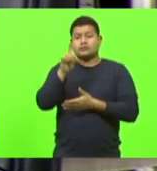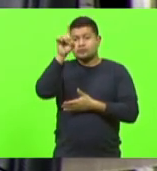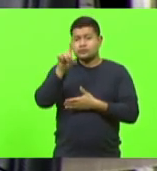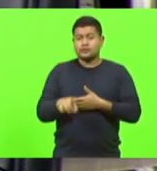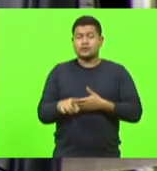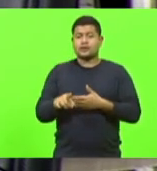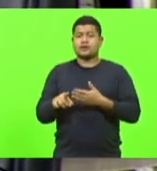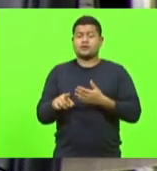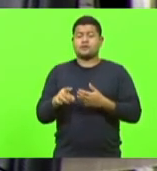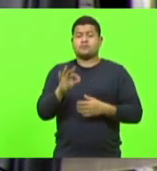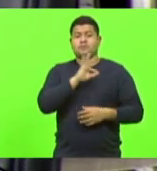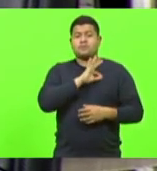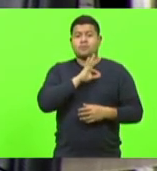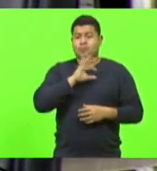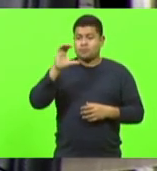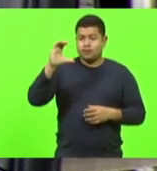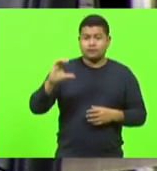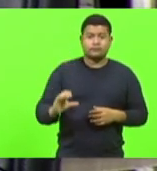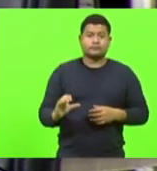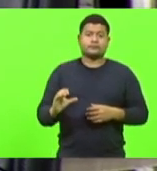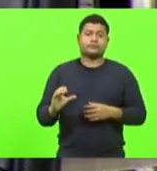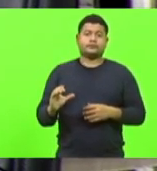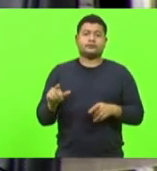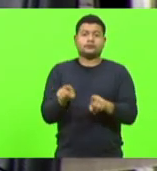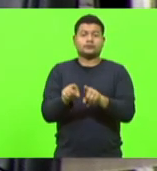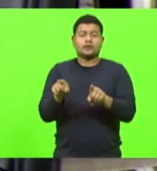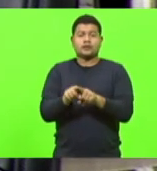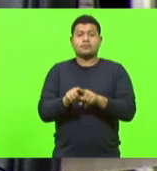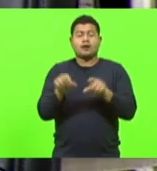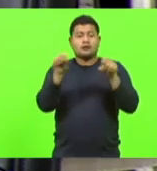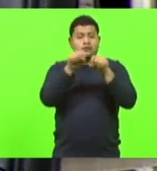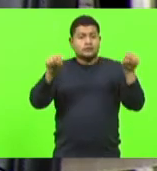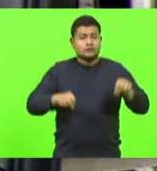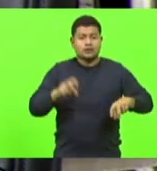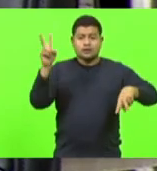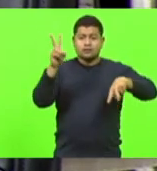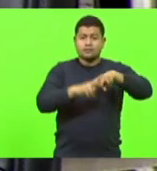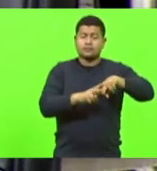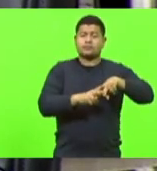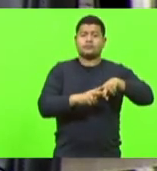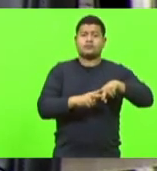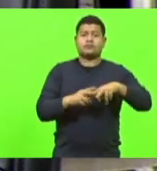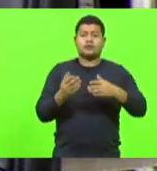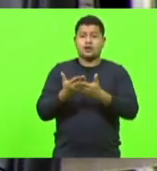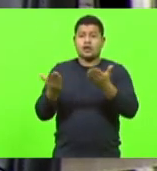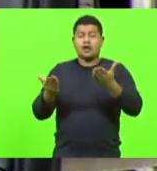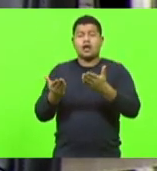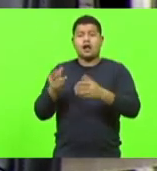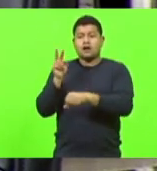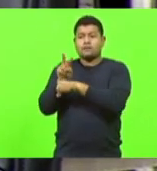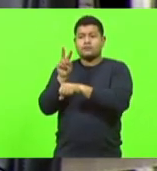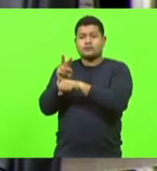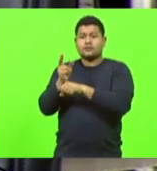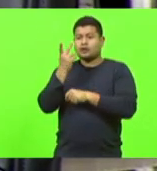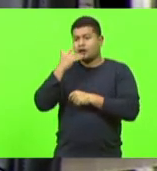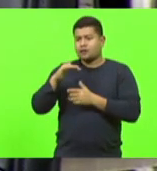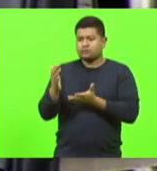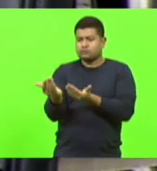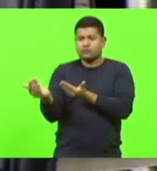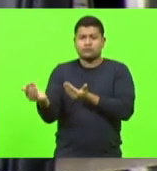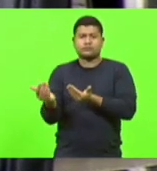civil o policial penal projeto socioeducativo para o gp